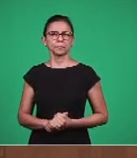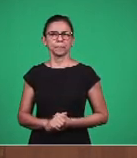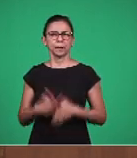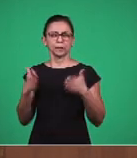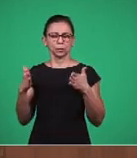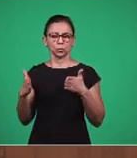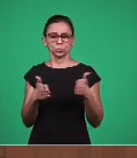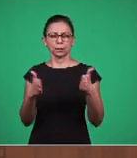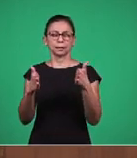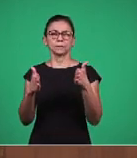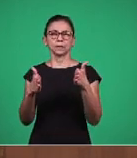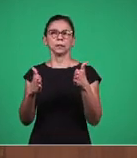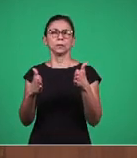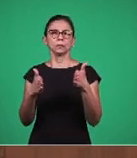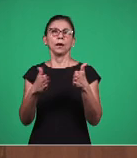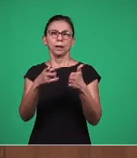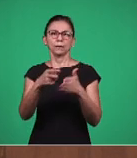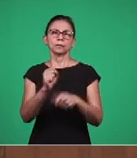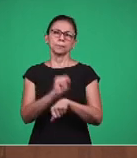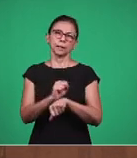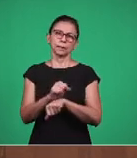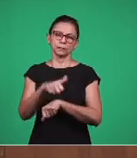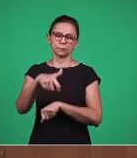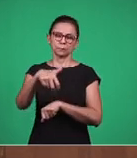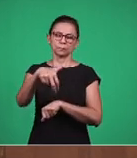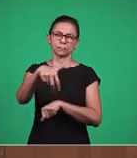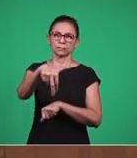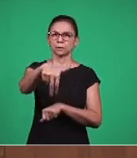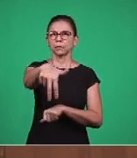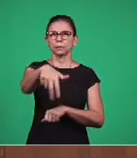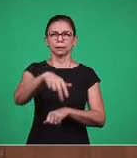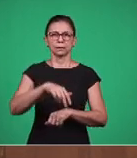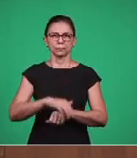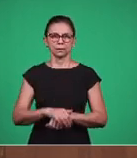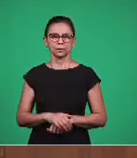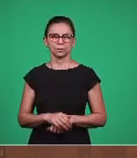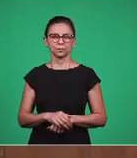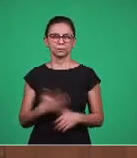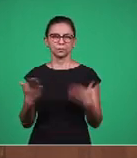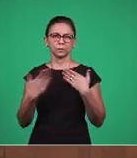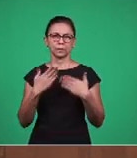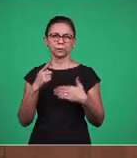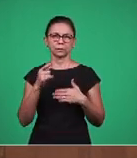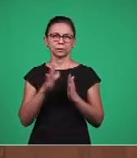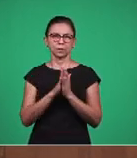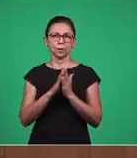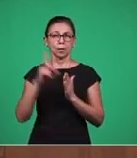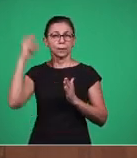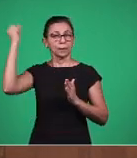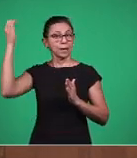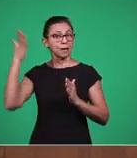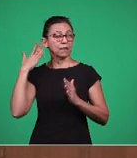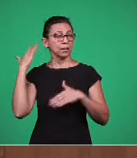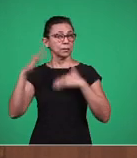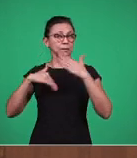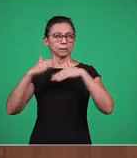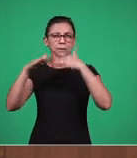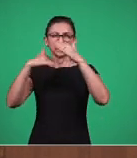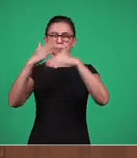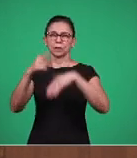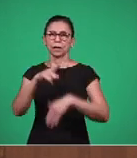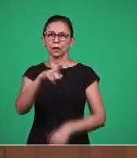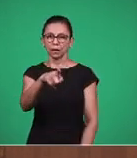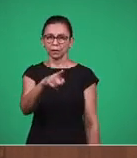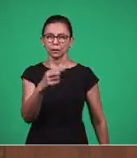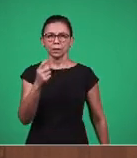caminho está andando, não está parado. Então, se não é palavra revelada, meu amigo, meu